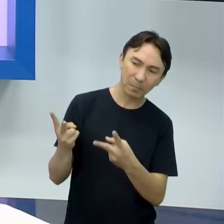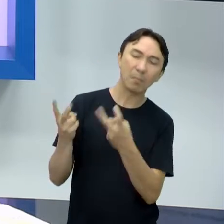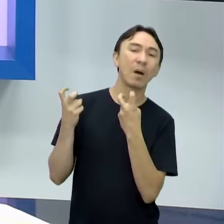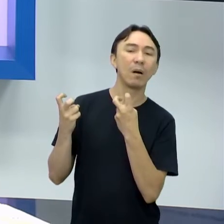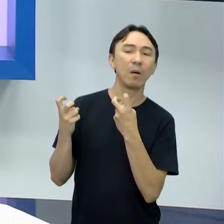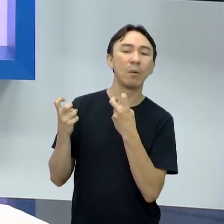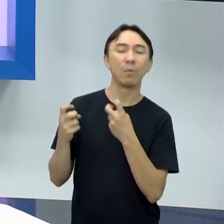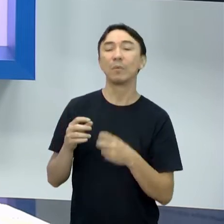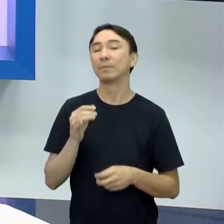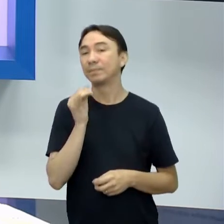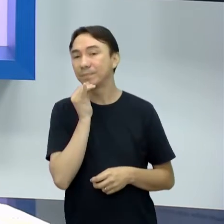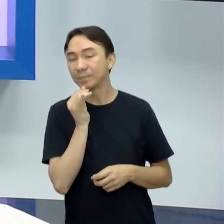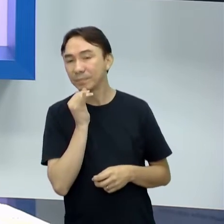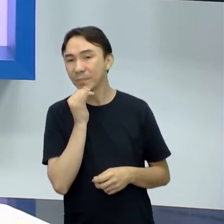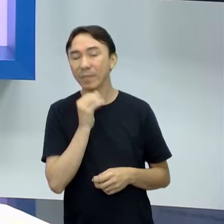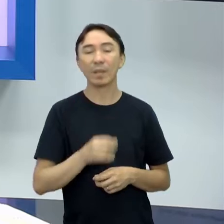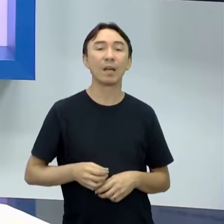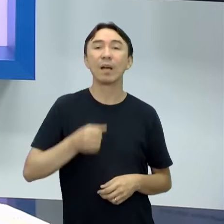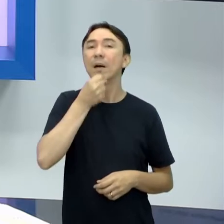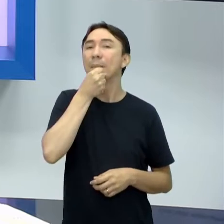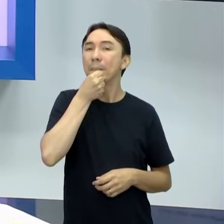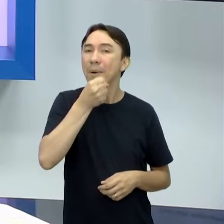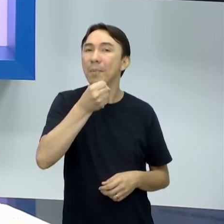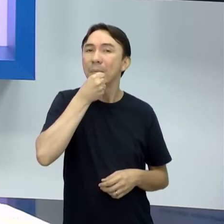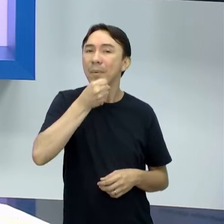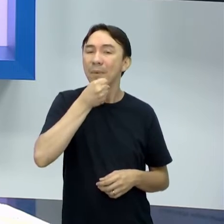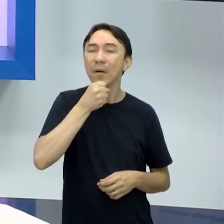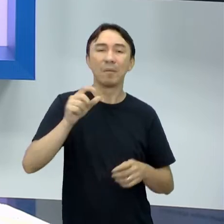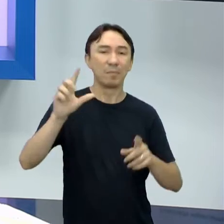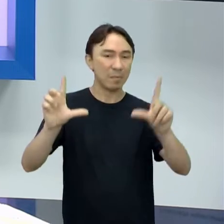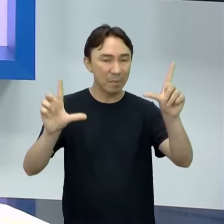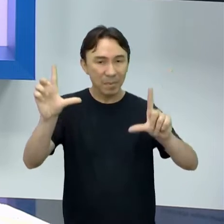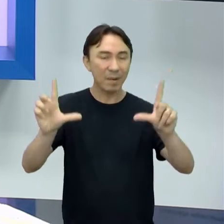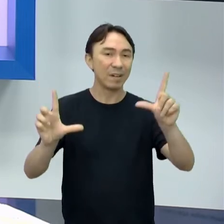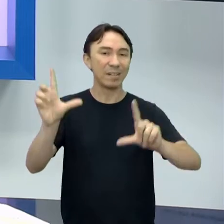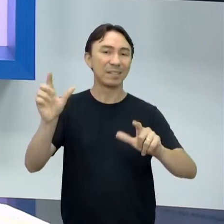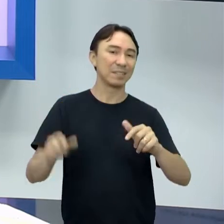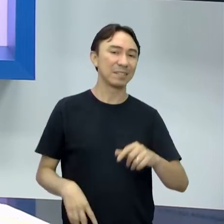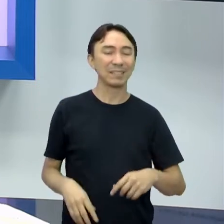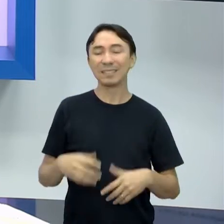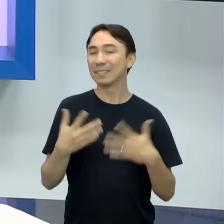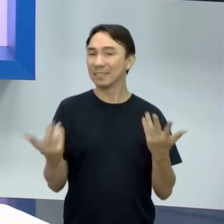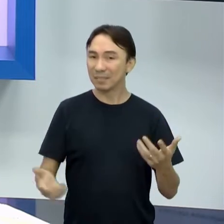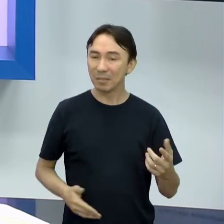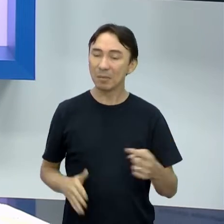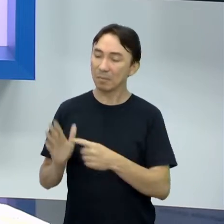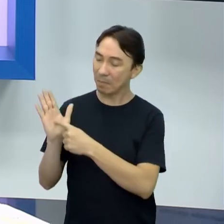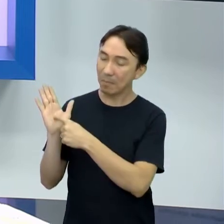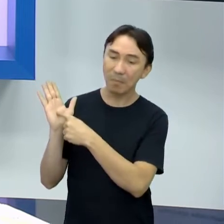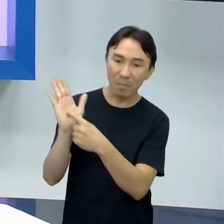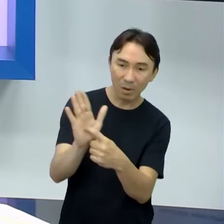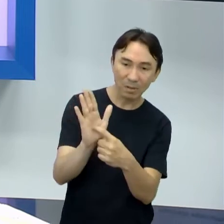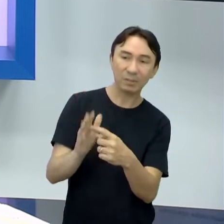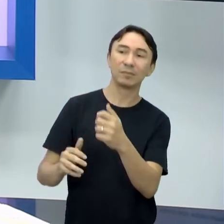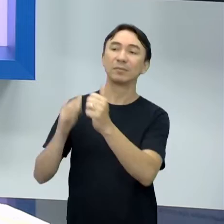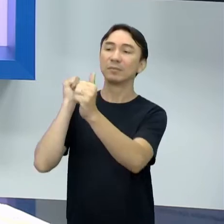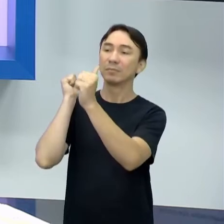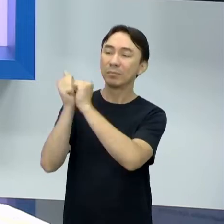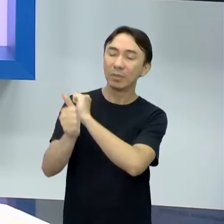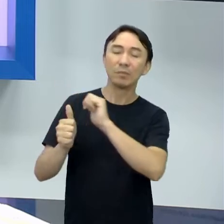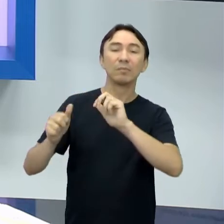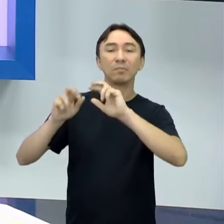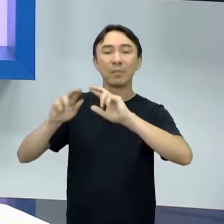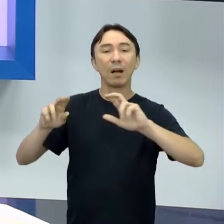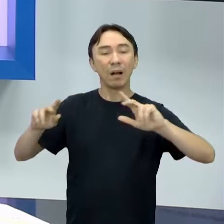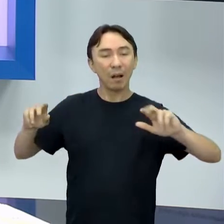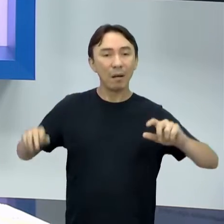como esse campo jornalístico midiático apresenta para vocês essas modalidades? Então, se vocês tivessem que